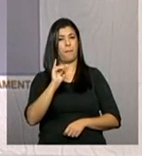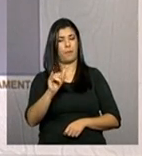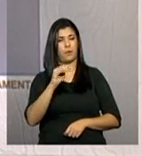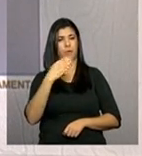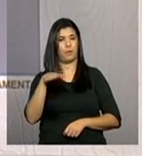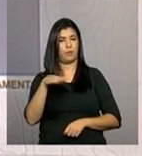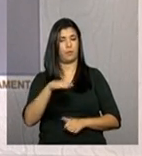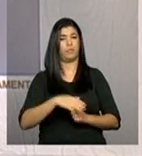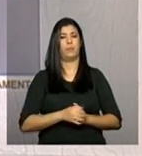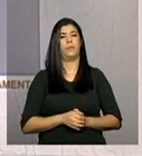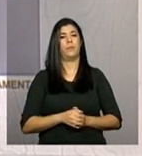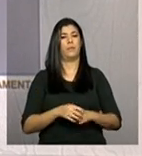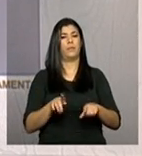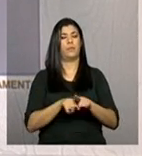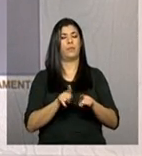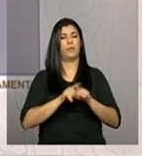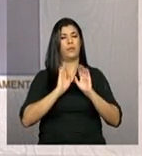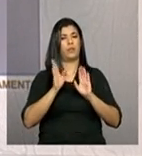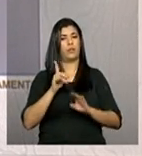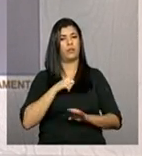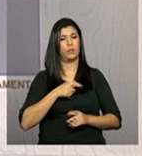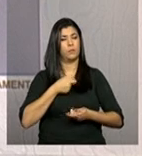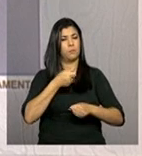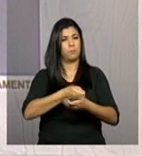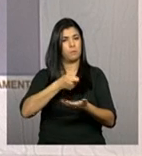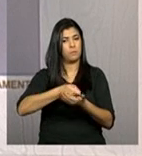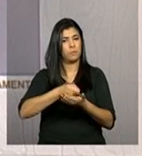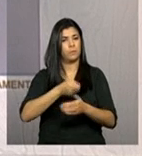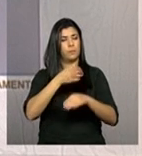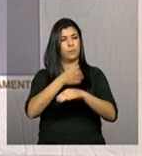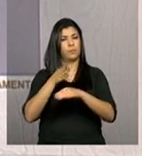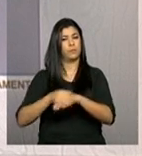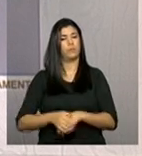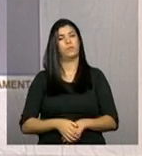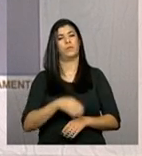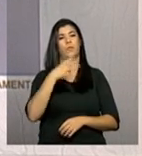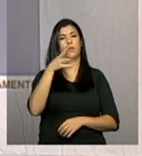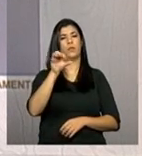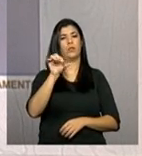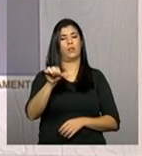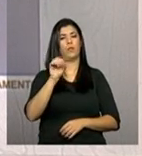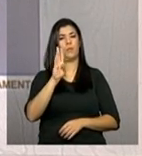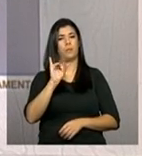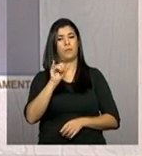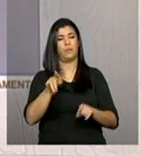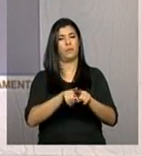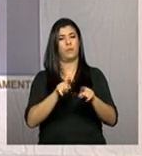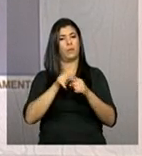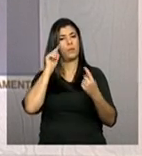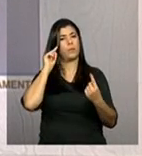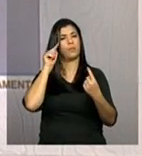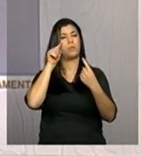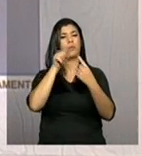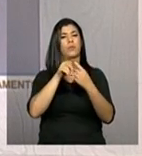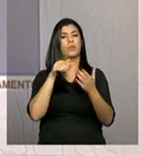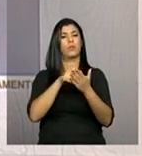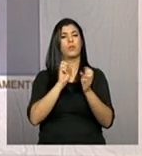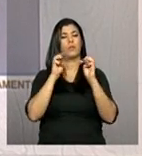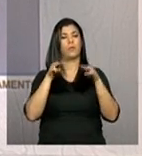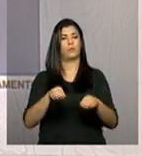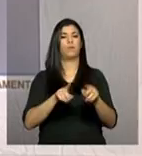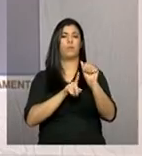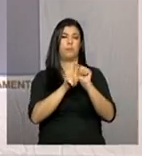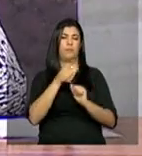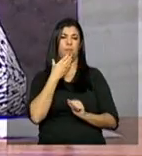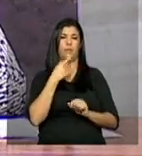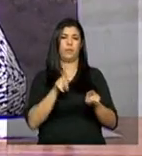e meio. Nós já empenhamos até 5 de dezembro 49 bilhões e a expectativa é que até o final do mês